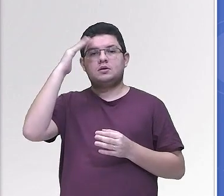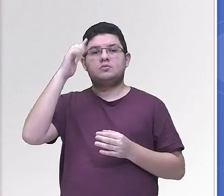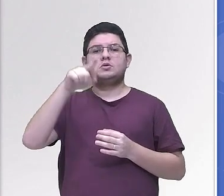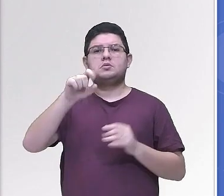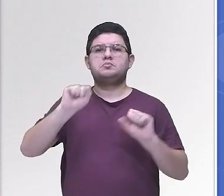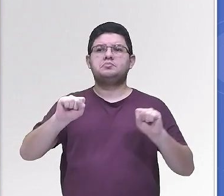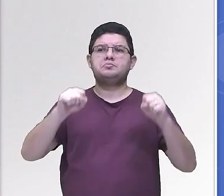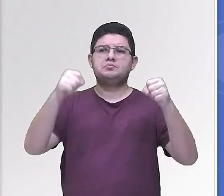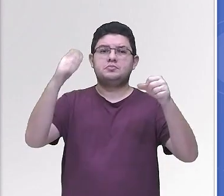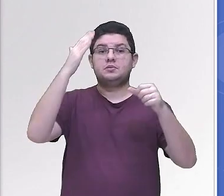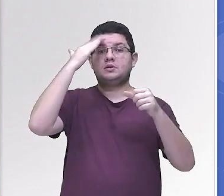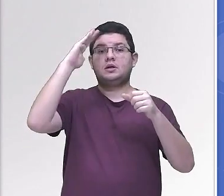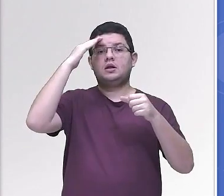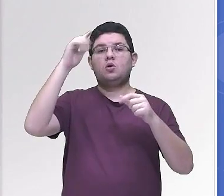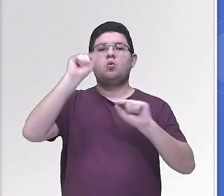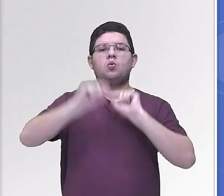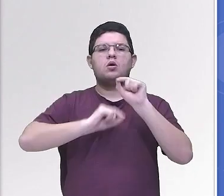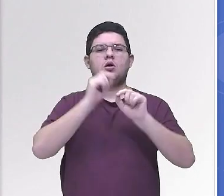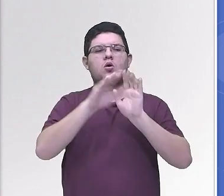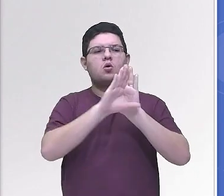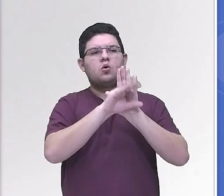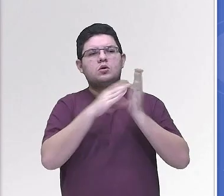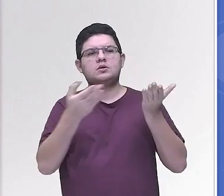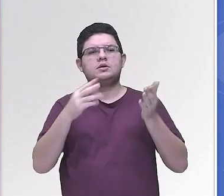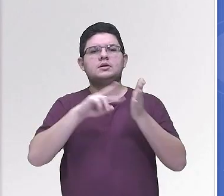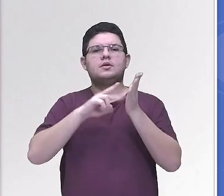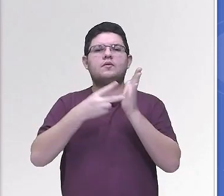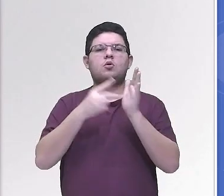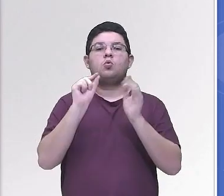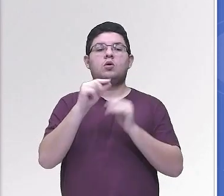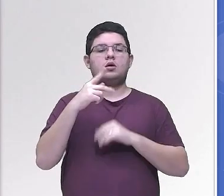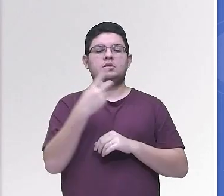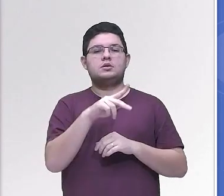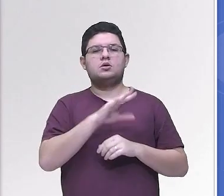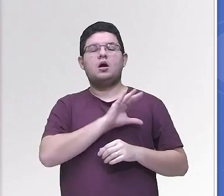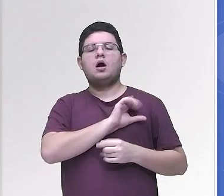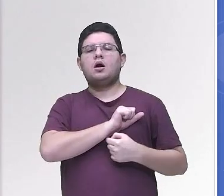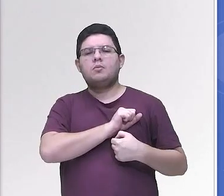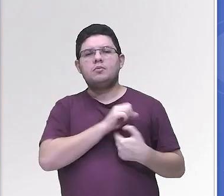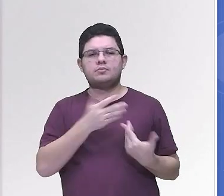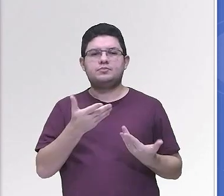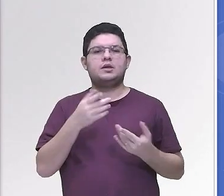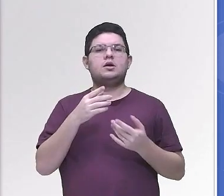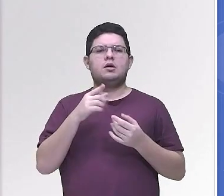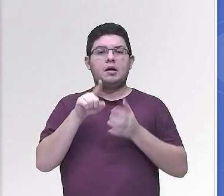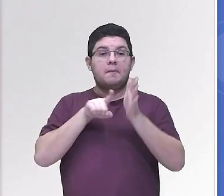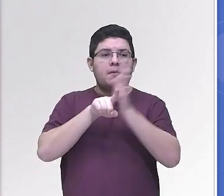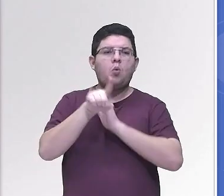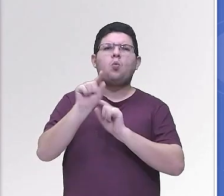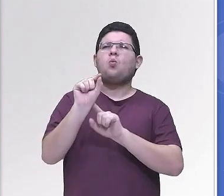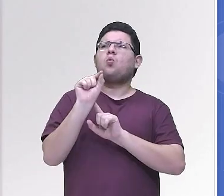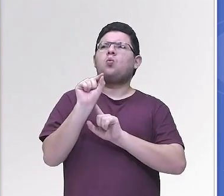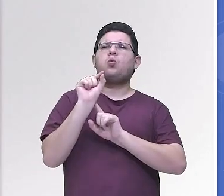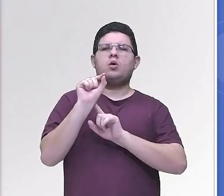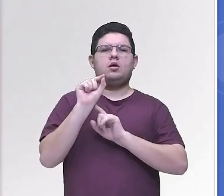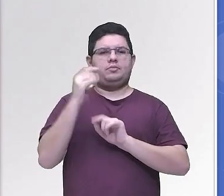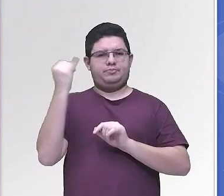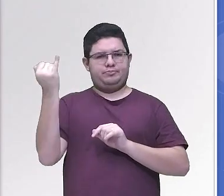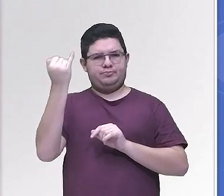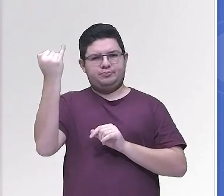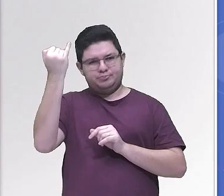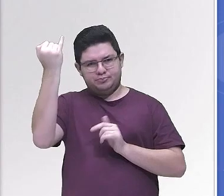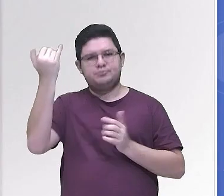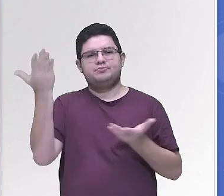conceito, o significado, a ideia do que seja esse amor. Essa pergunta, ela é muito importante, né? O que